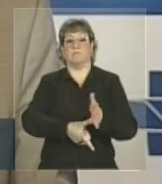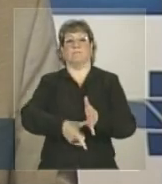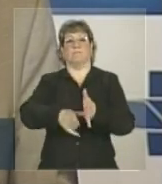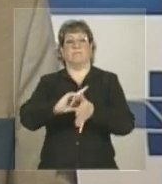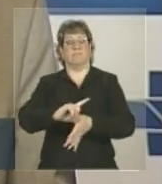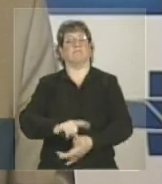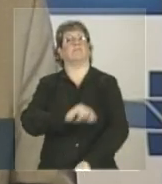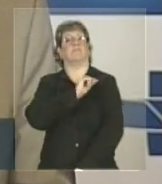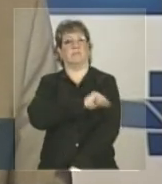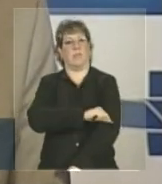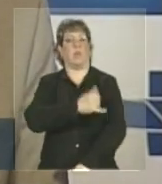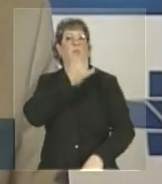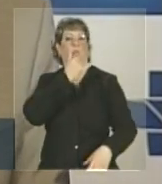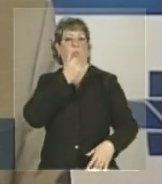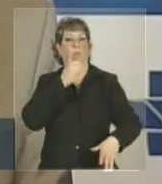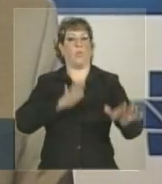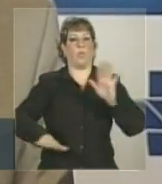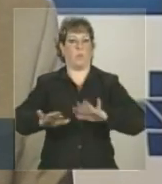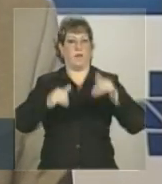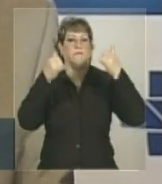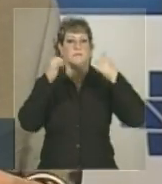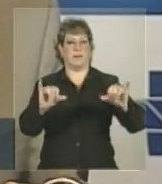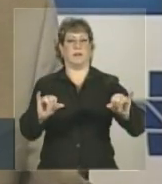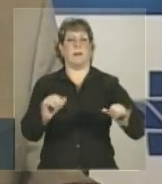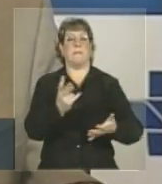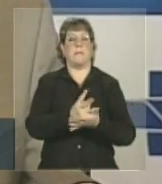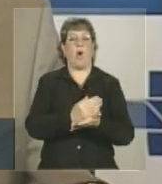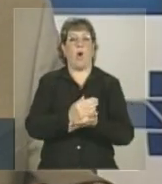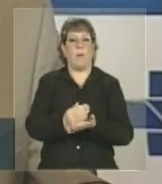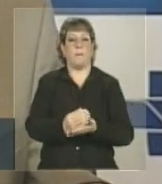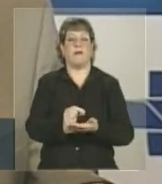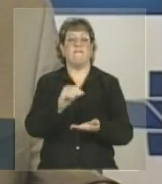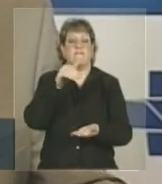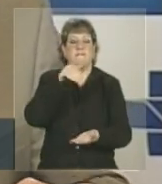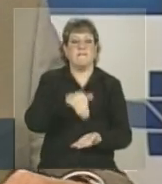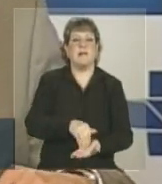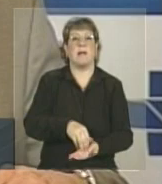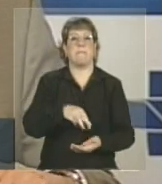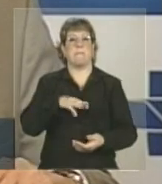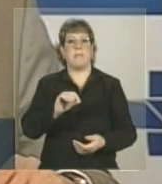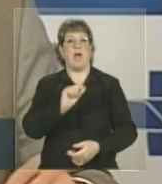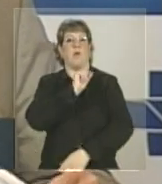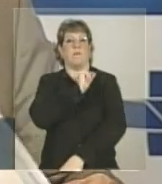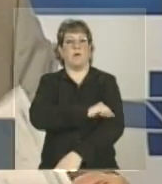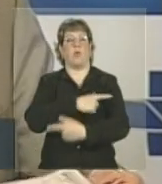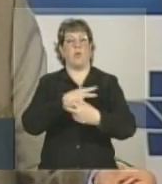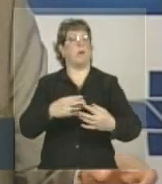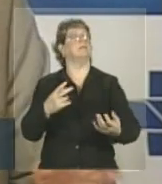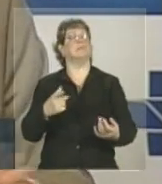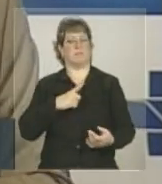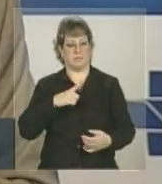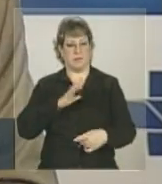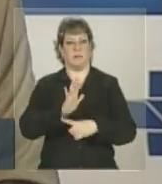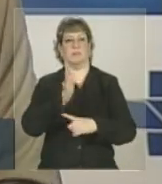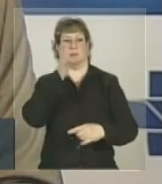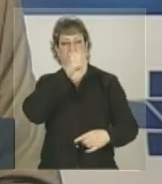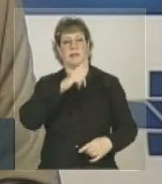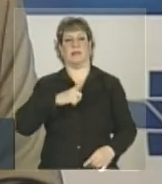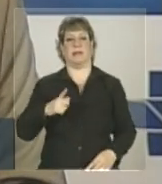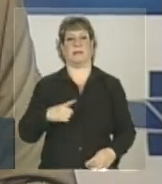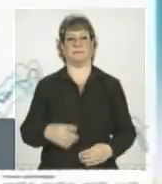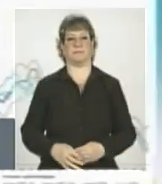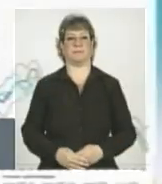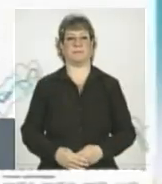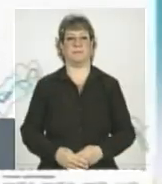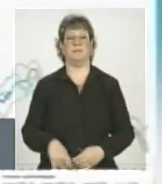cobre, mesmo os que começam um pouquinho antes, no final de maio, já estarão protegidos aí pela vacinação. Pode passar.